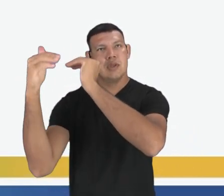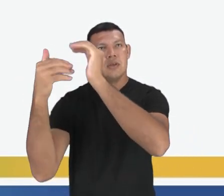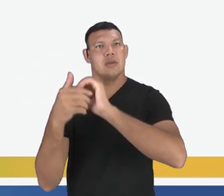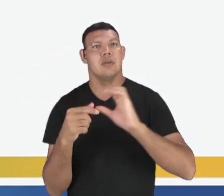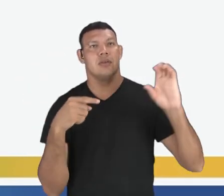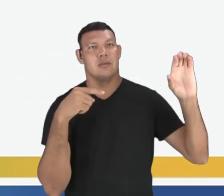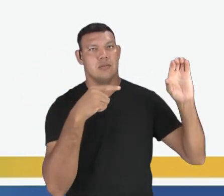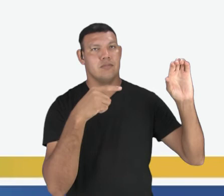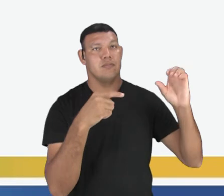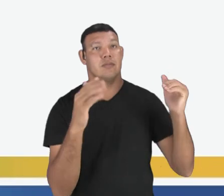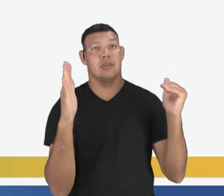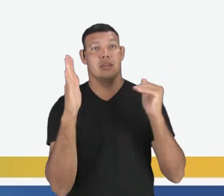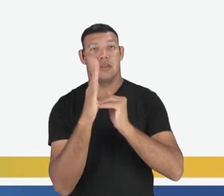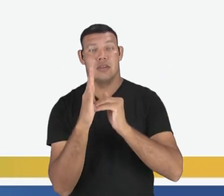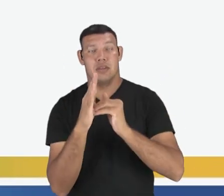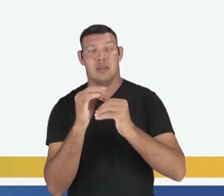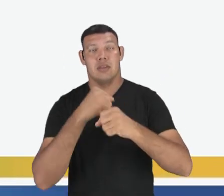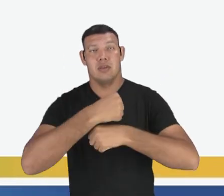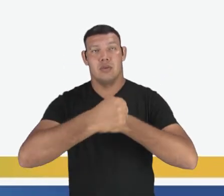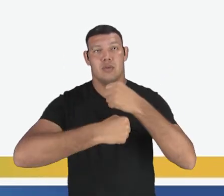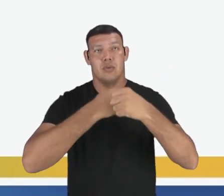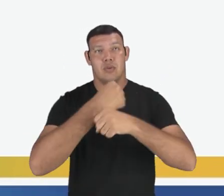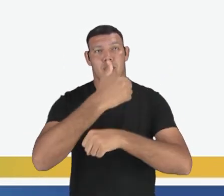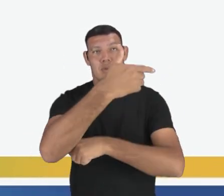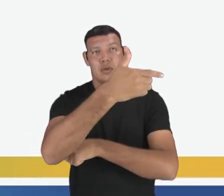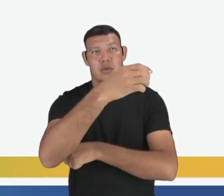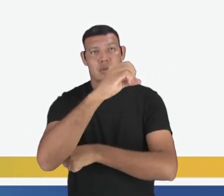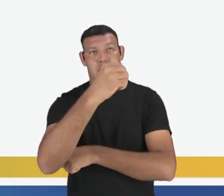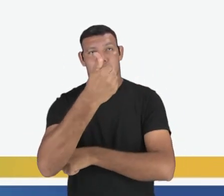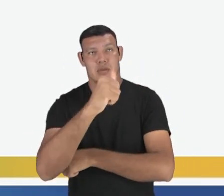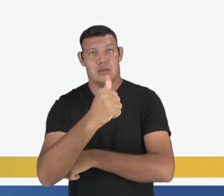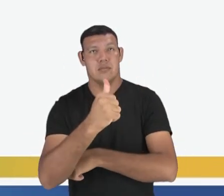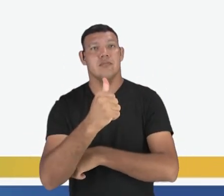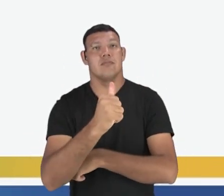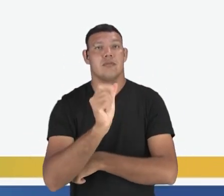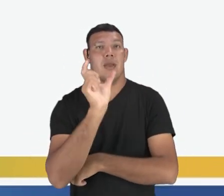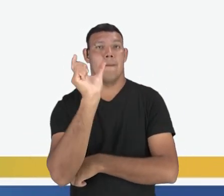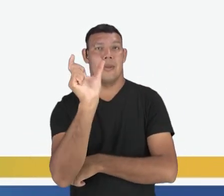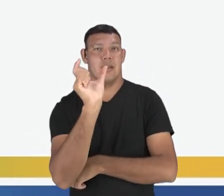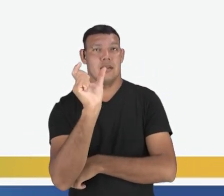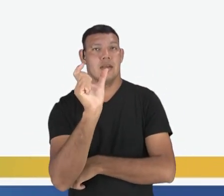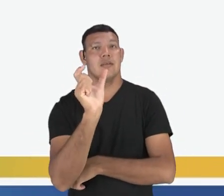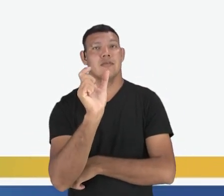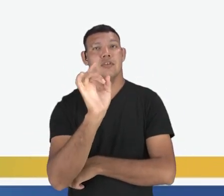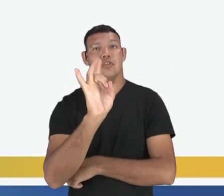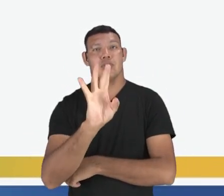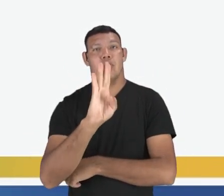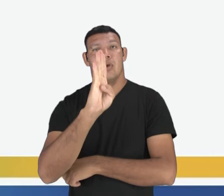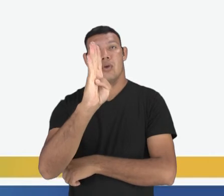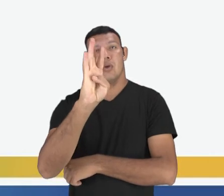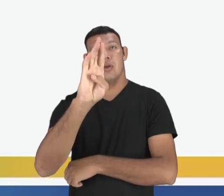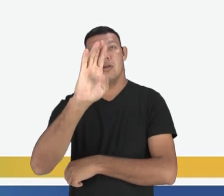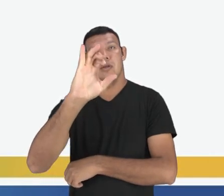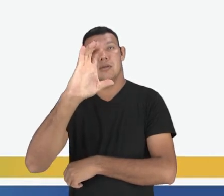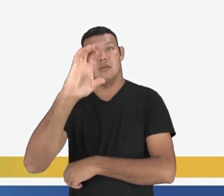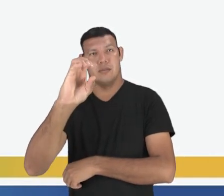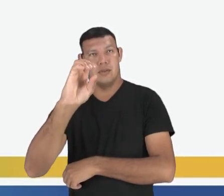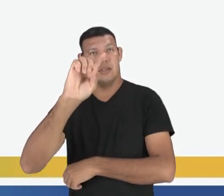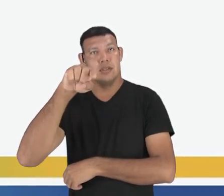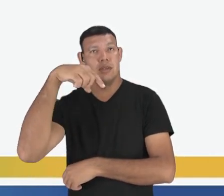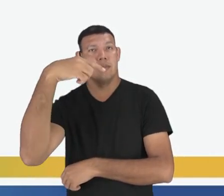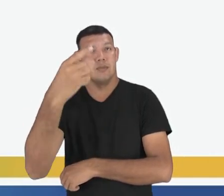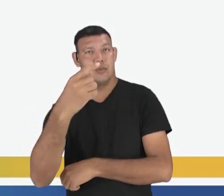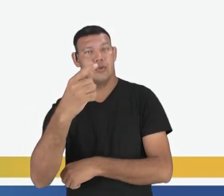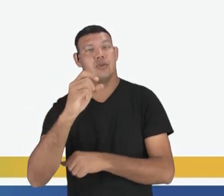era conhecida apenas por BRIC, sendo alterada após a inclusão da África do Sul no grupo. Letra D, recentemente